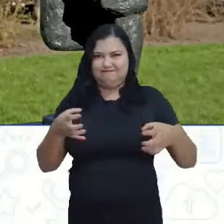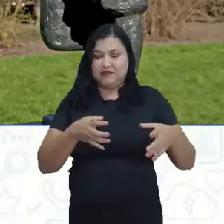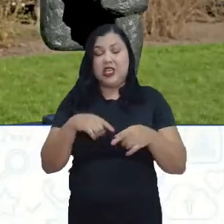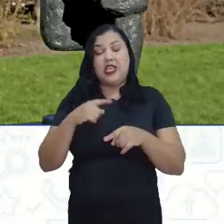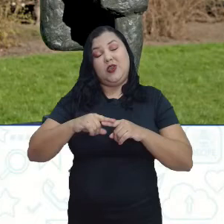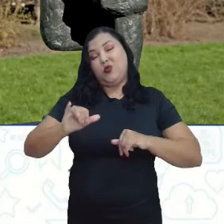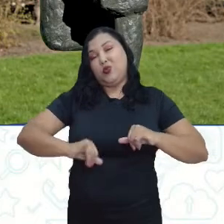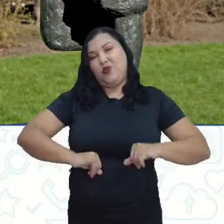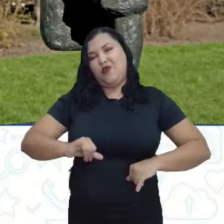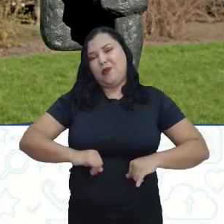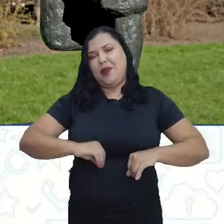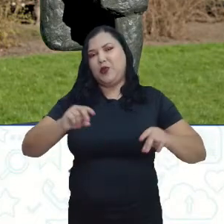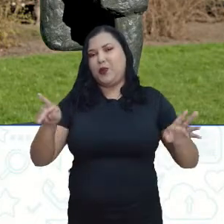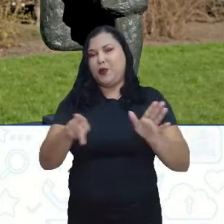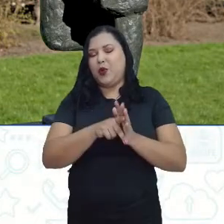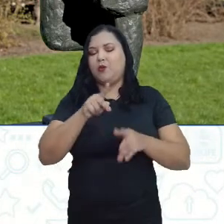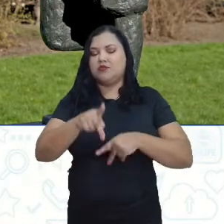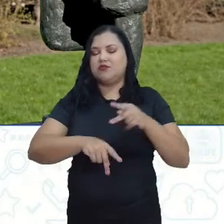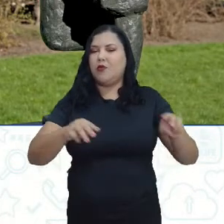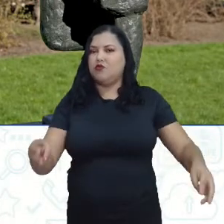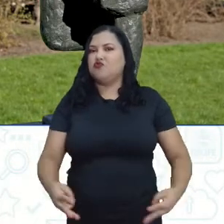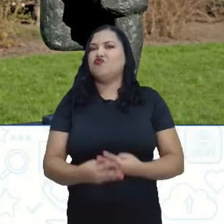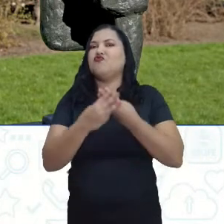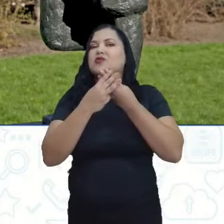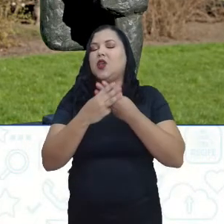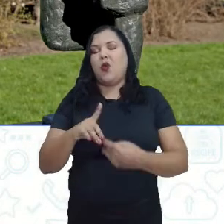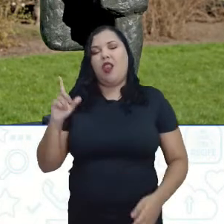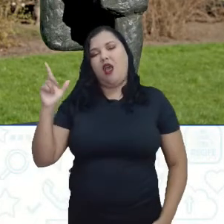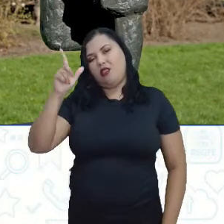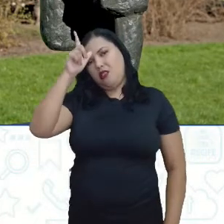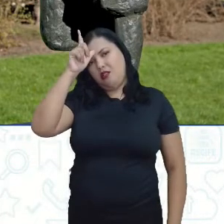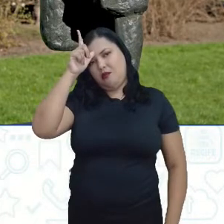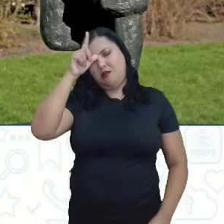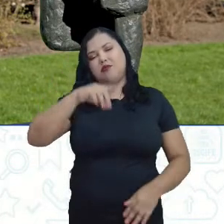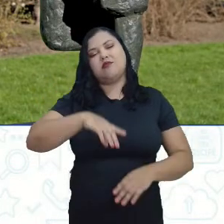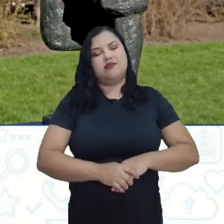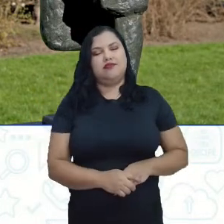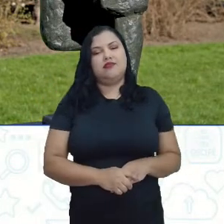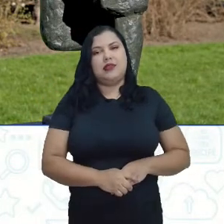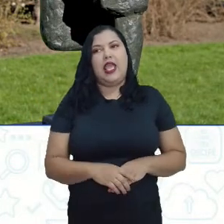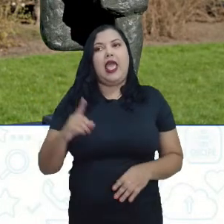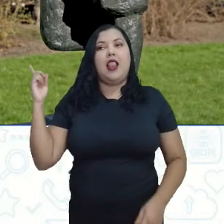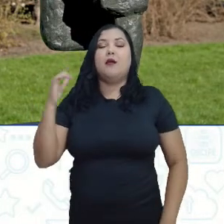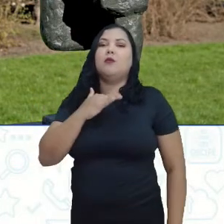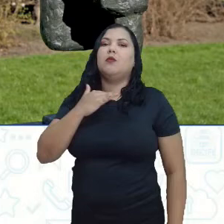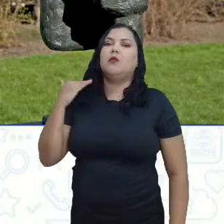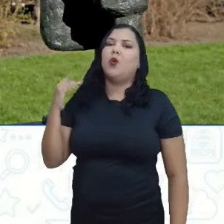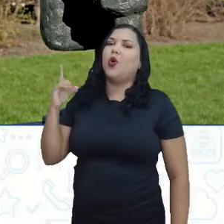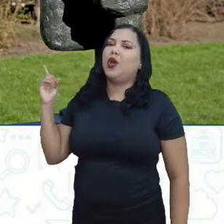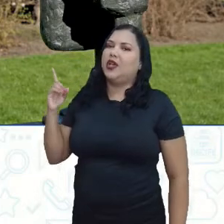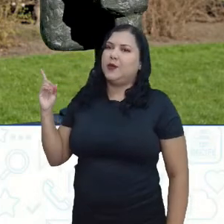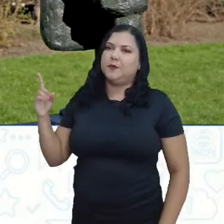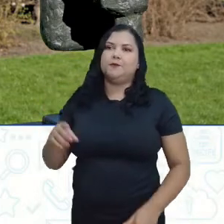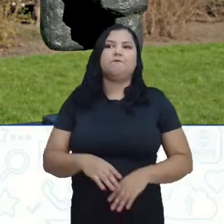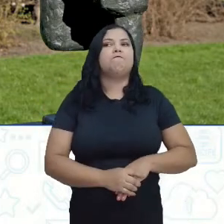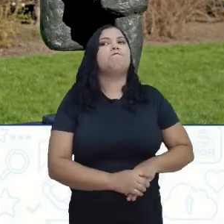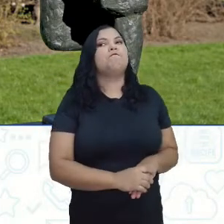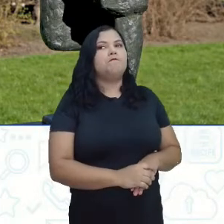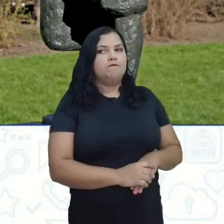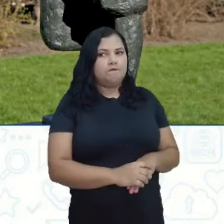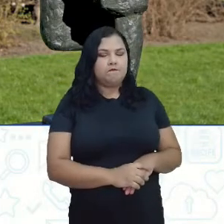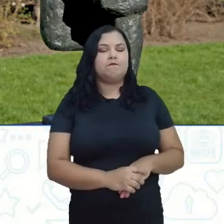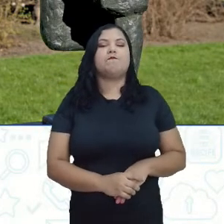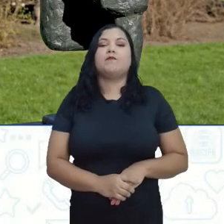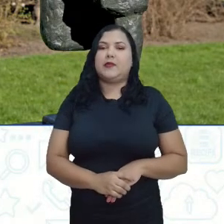uma jovem judia vítima do nazismo. Morreu no campo de concentração de Bergen-Belsen,